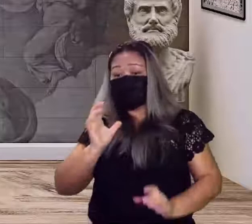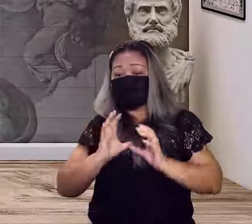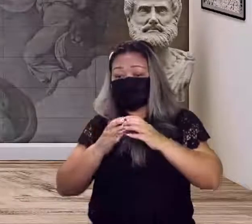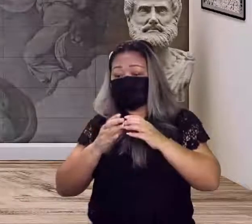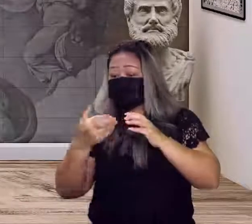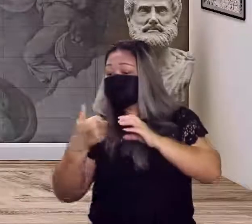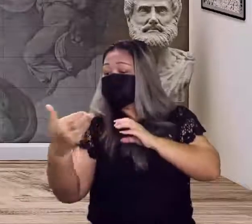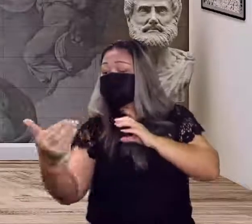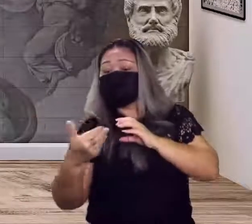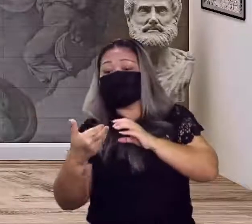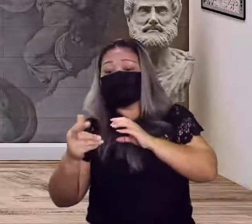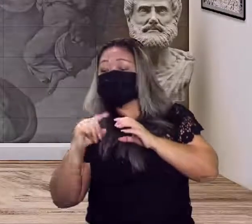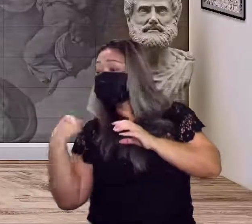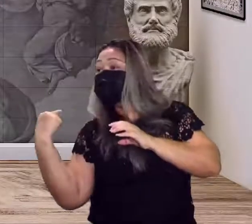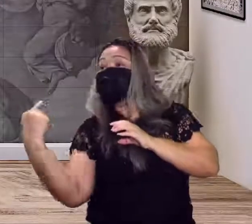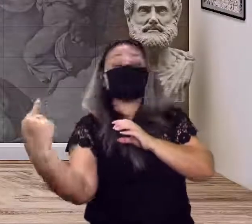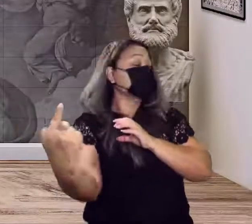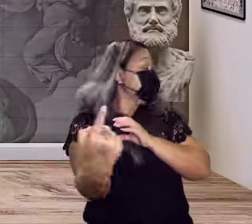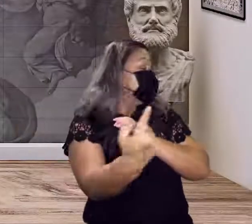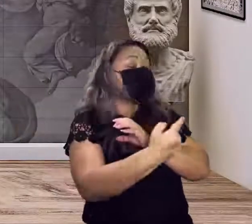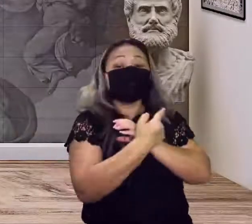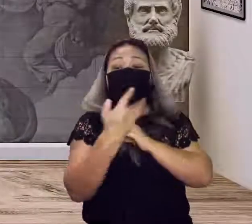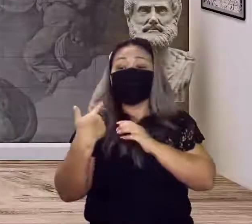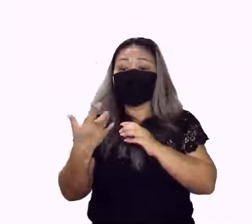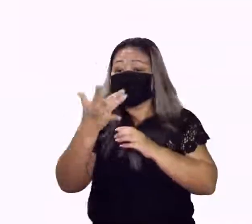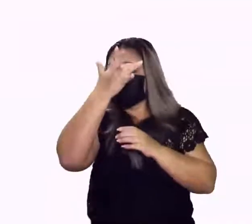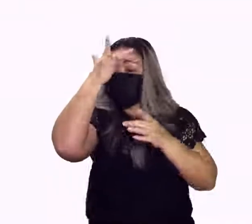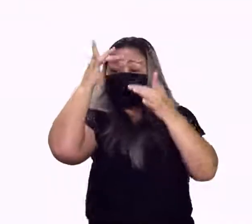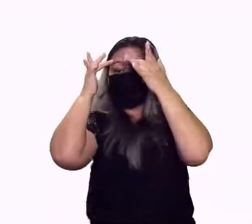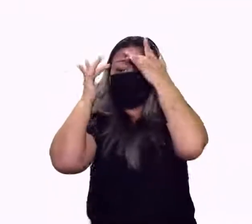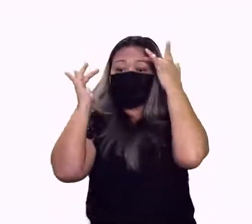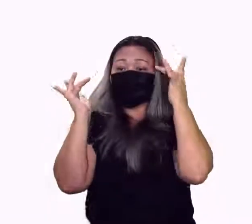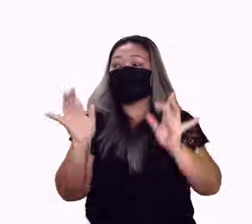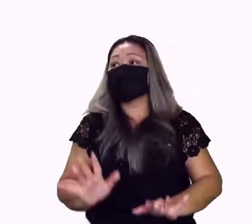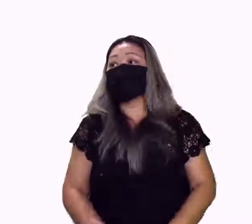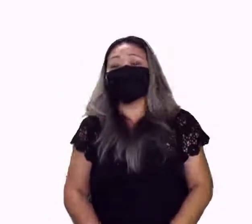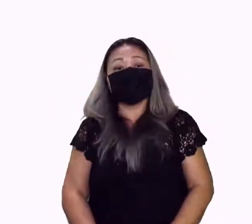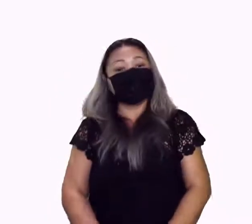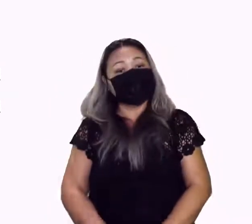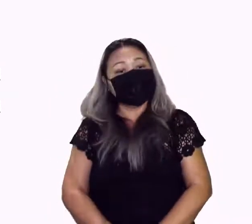grupo em sua volta. Vamos lá, continuar? Olha aí.